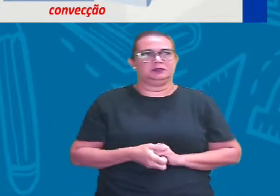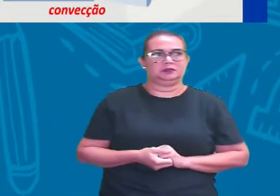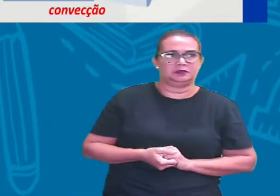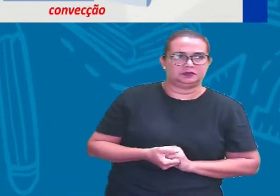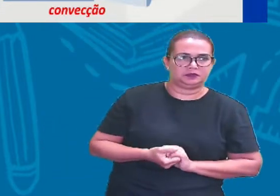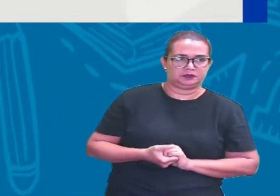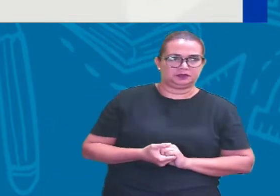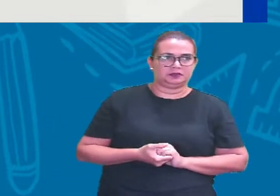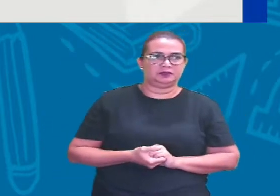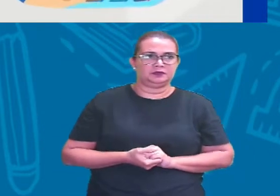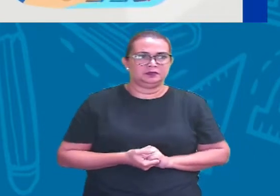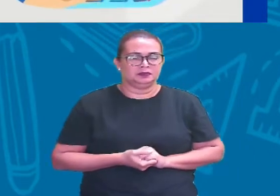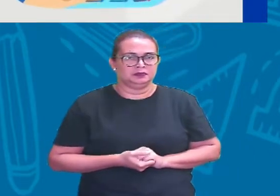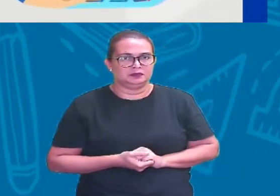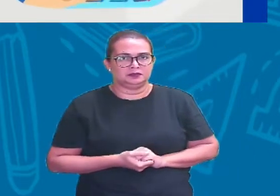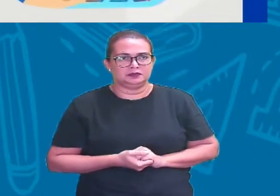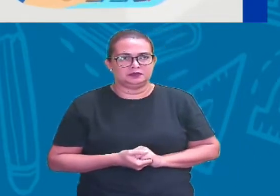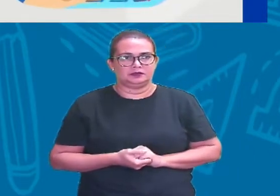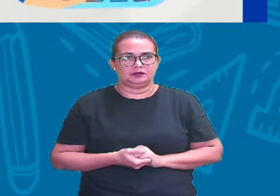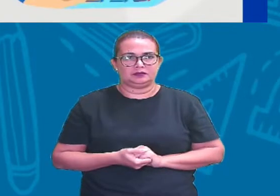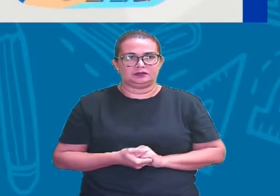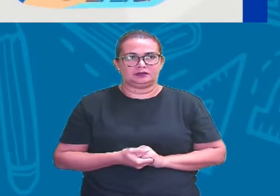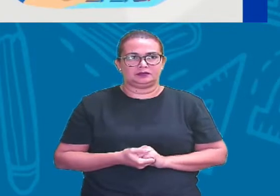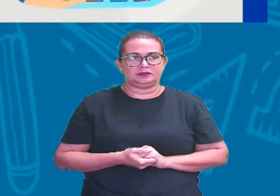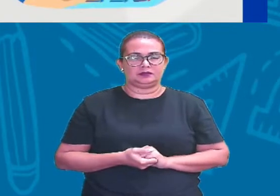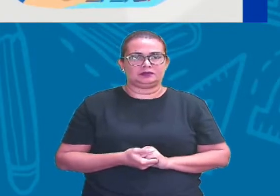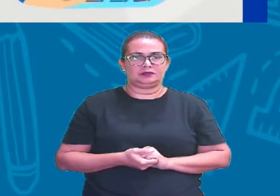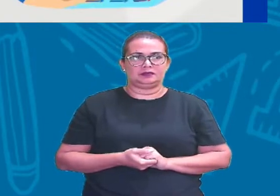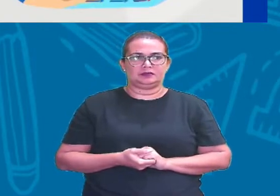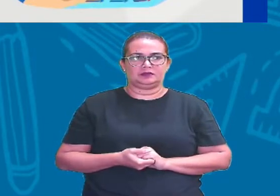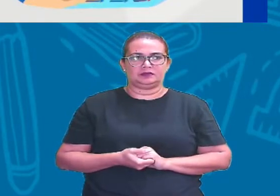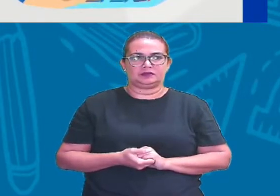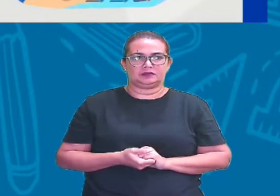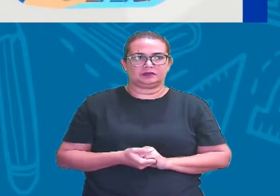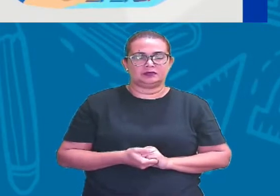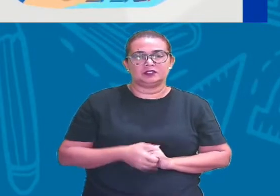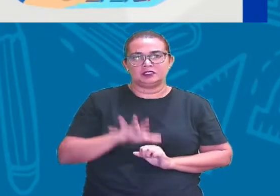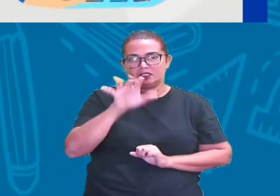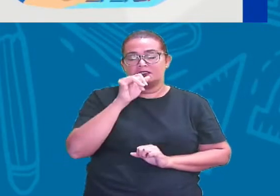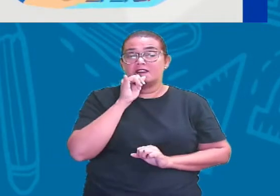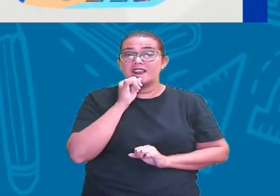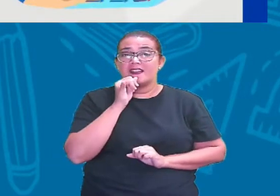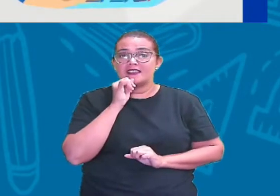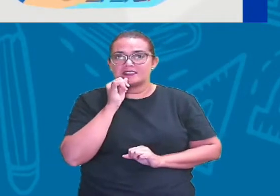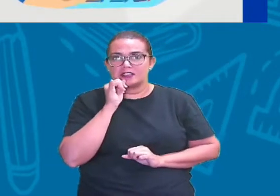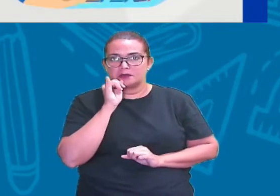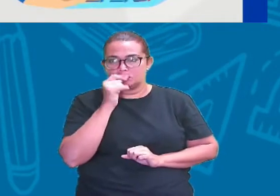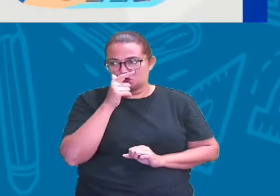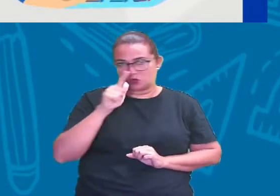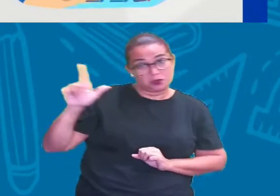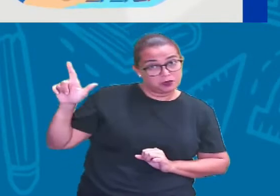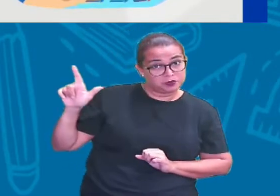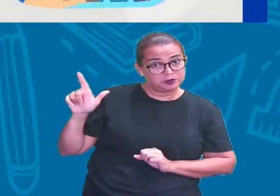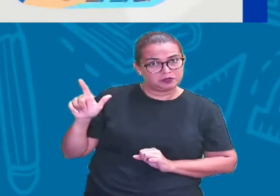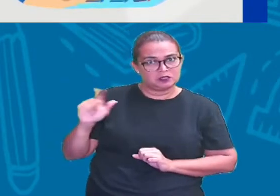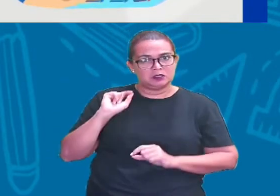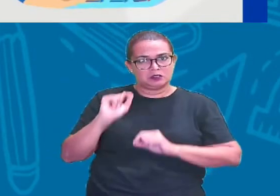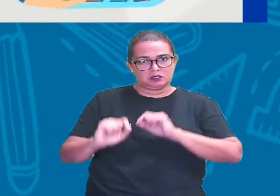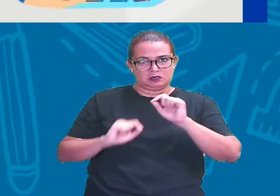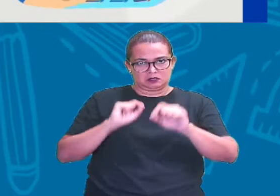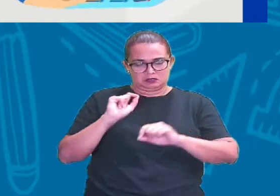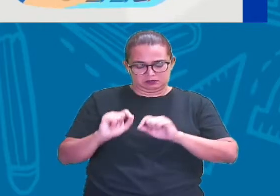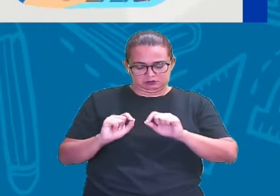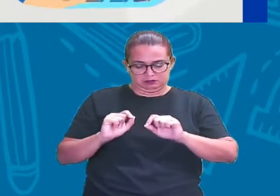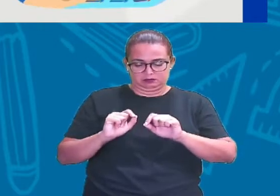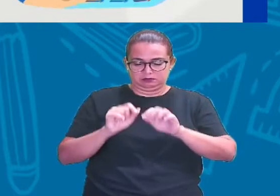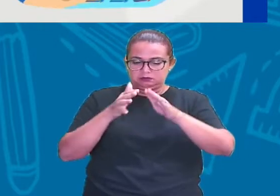lá. Continuando aqui, eu tenho uma brisa marítima. Vamos ver como é uma convecção. Mas o